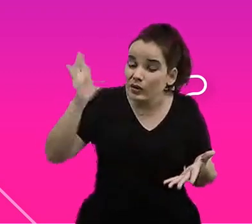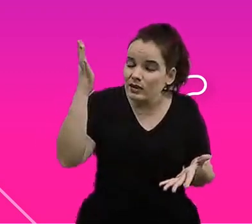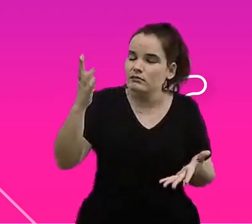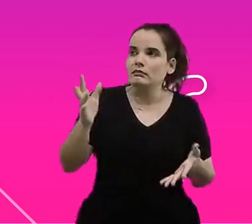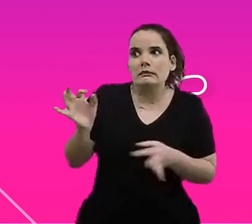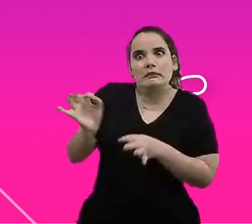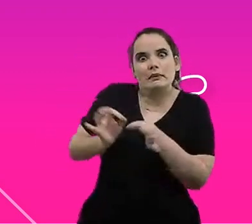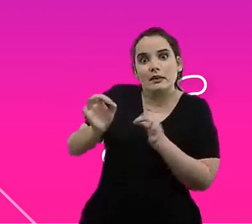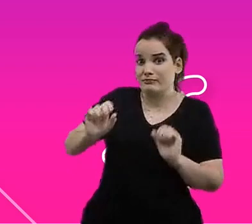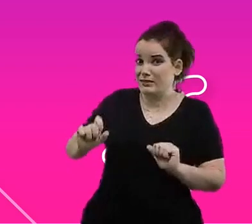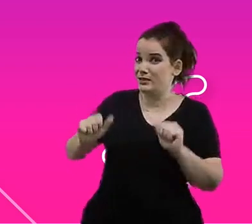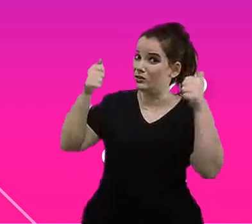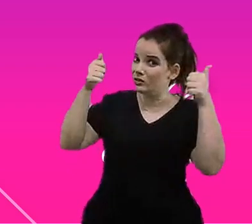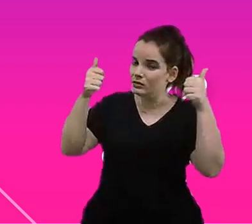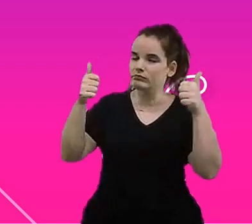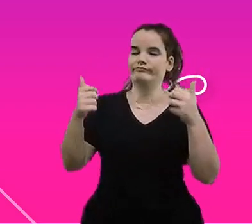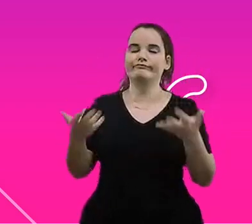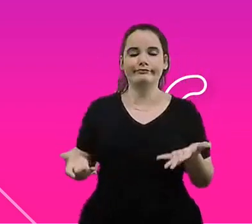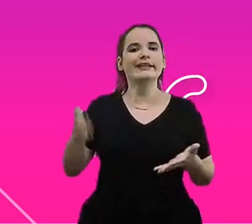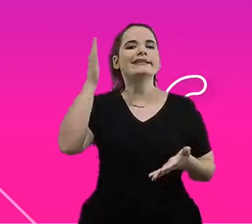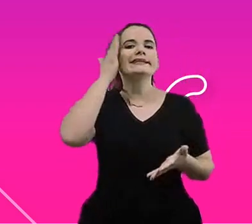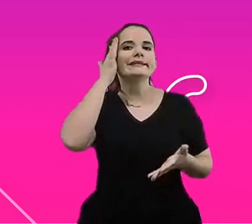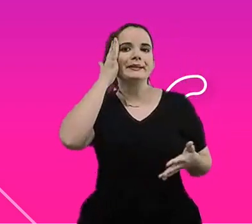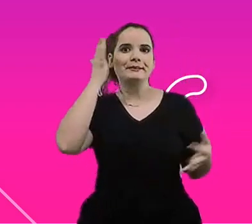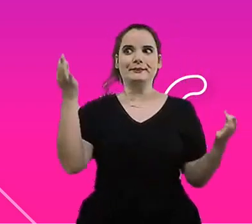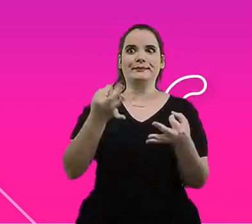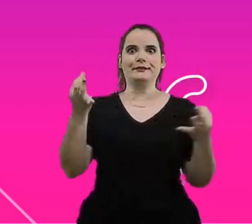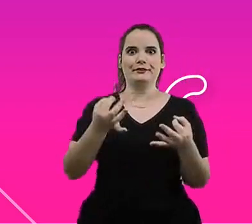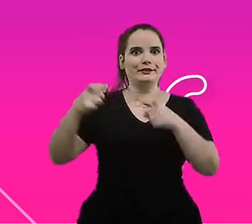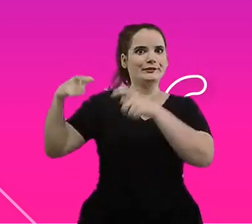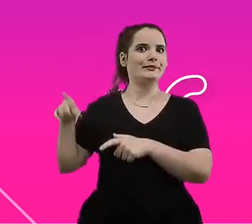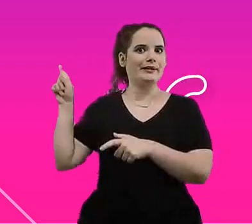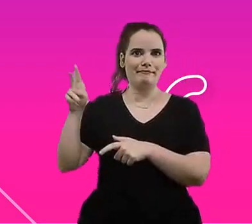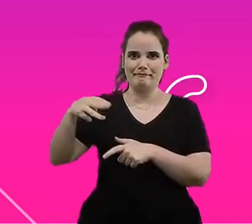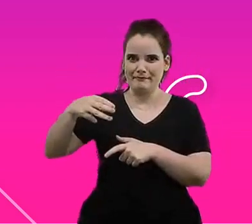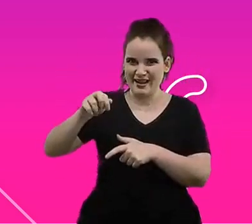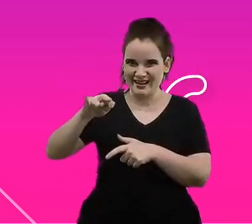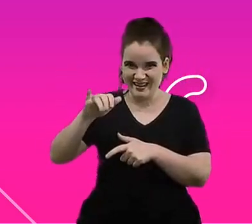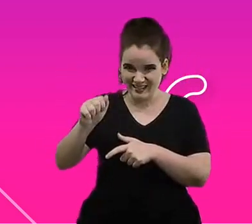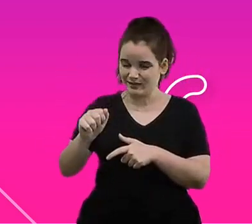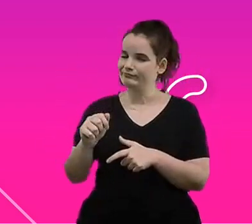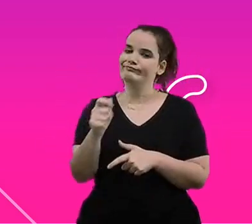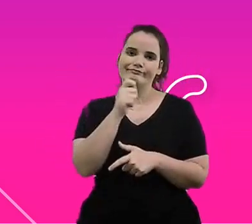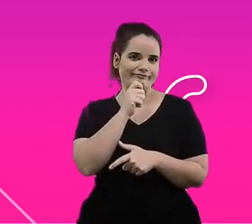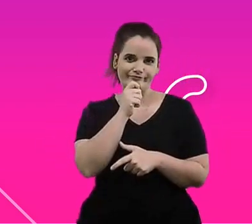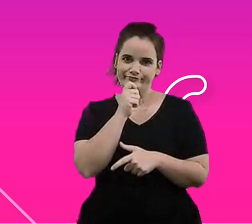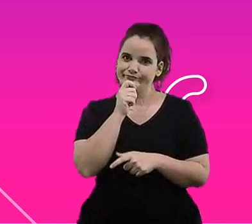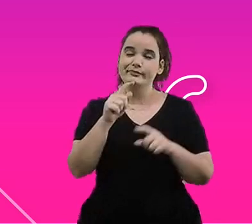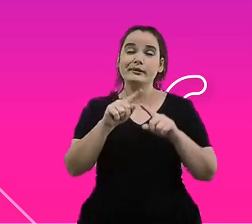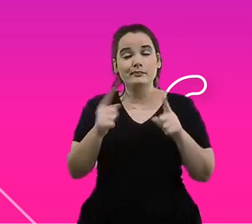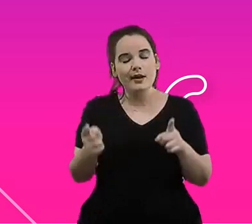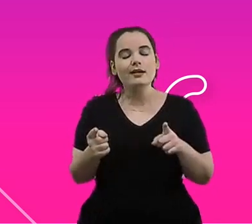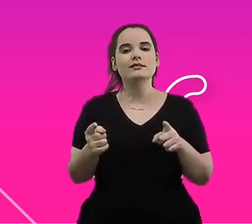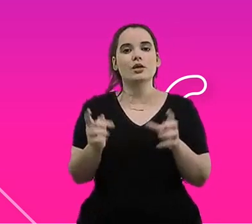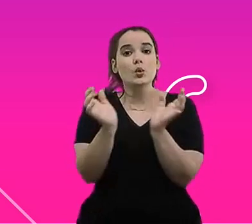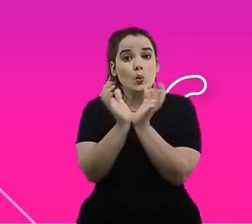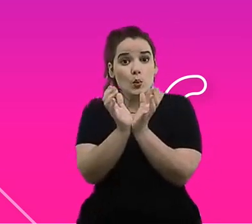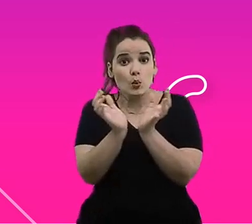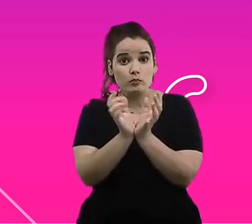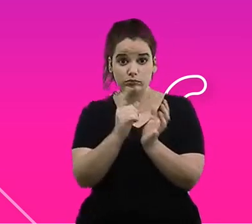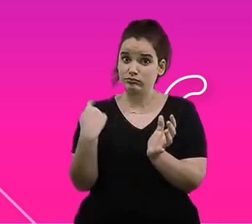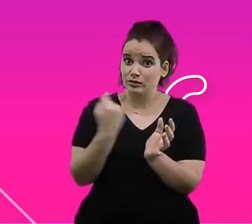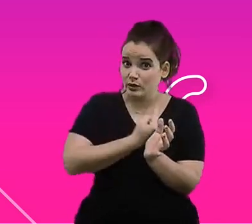estar. E a gente acredita que a participação da equipe no laboratório da SGB foi realmente mais um passo